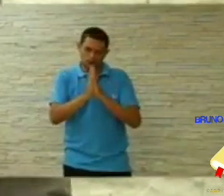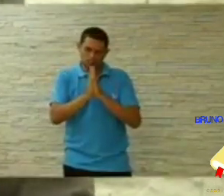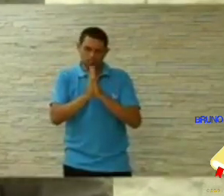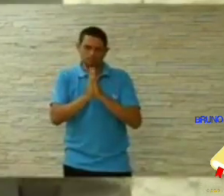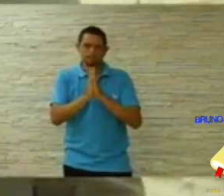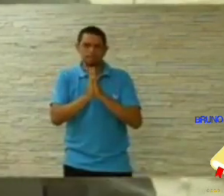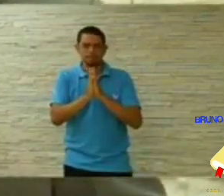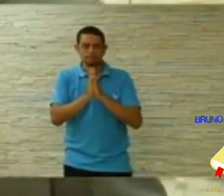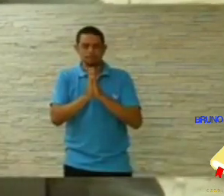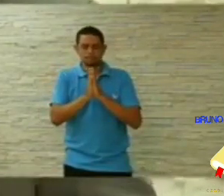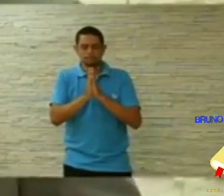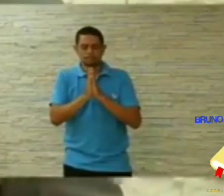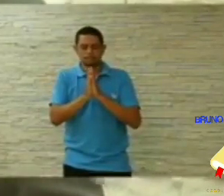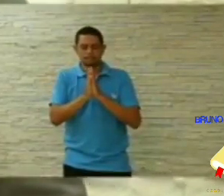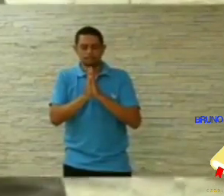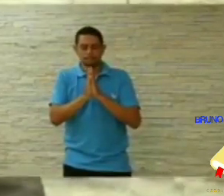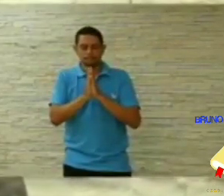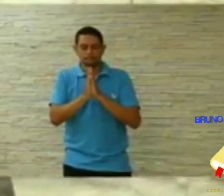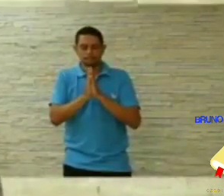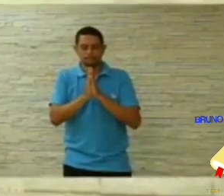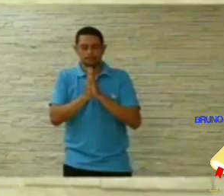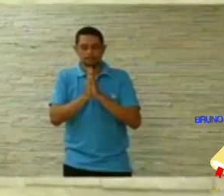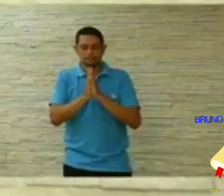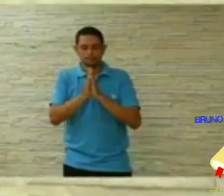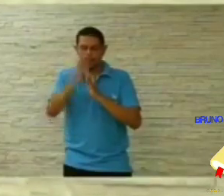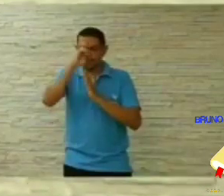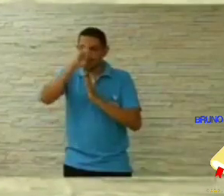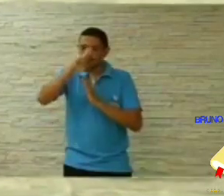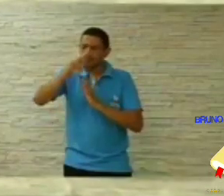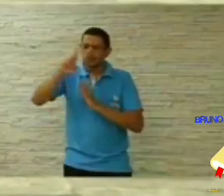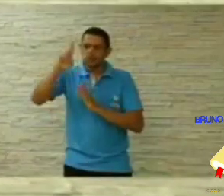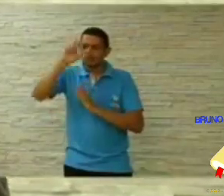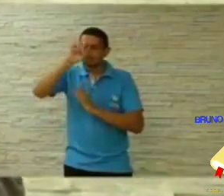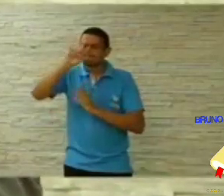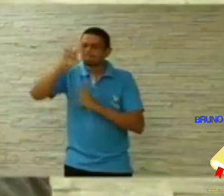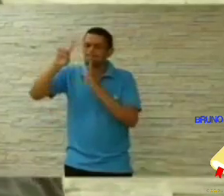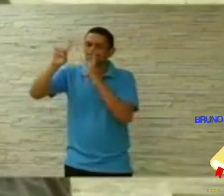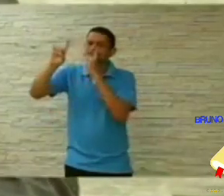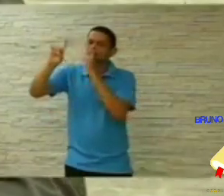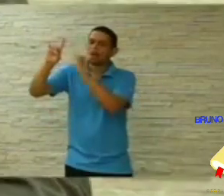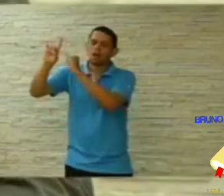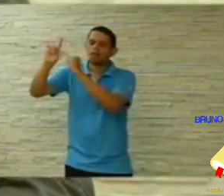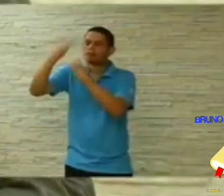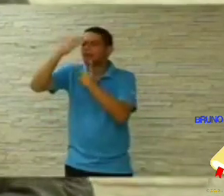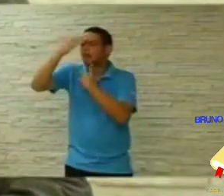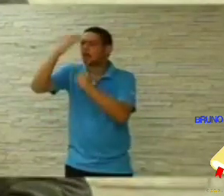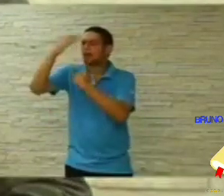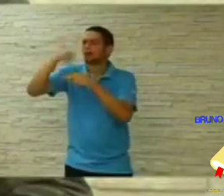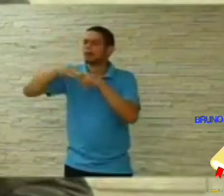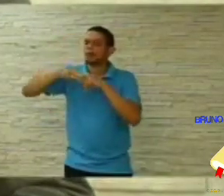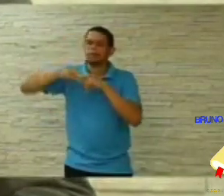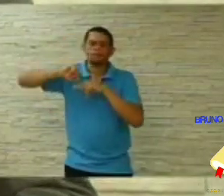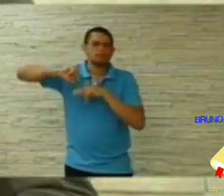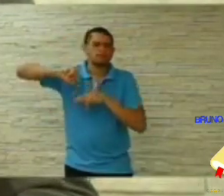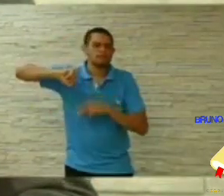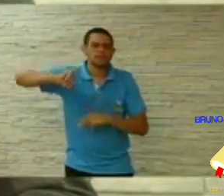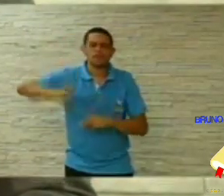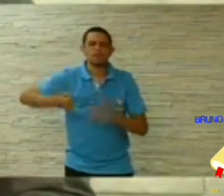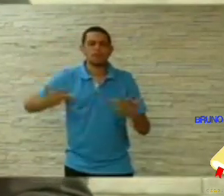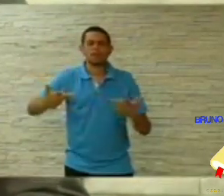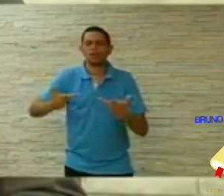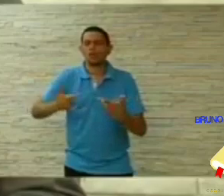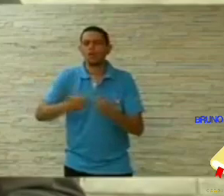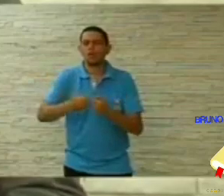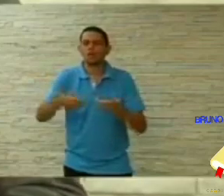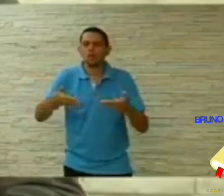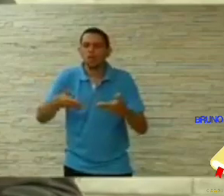está. Oremos. Senhor nosso Deus e Pai, obrigado pela grande oportunidade nessa noite louvarmos o